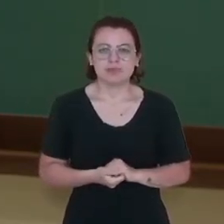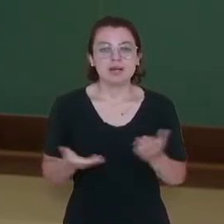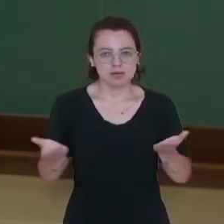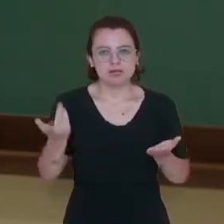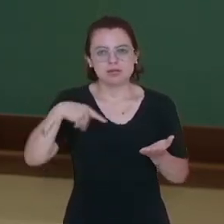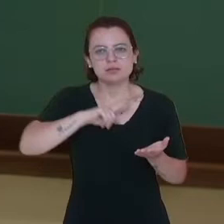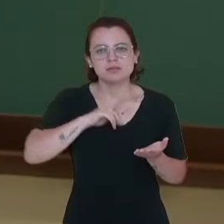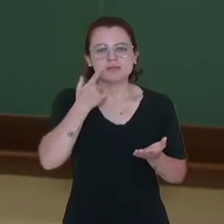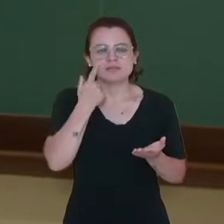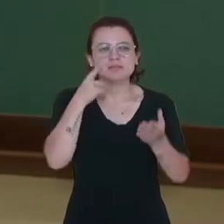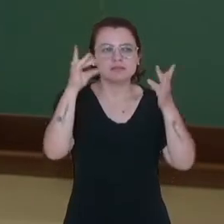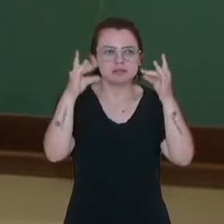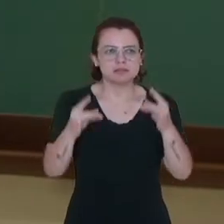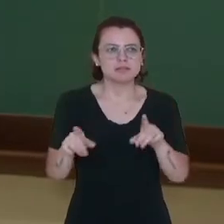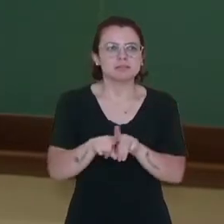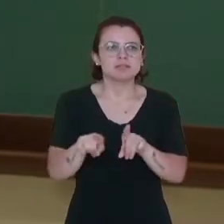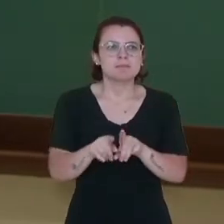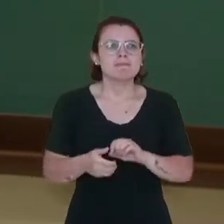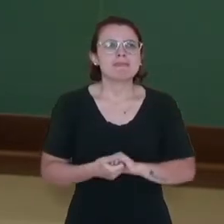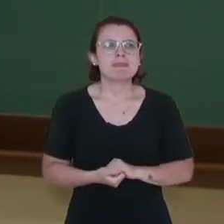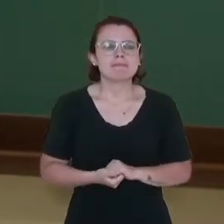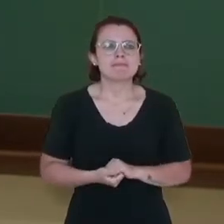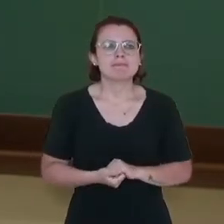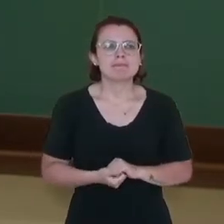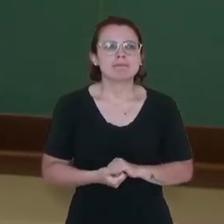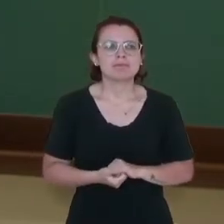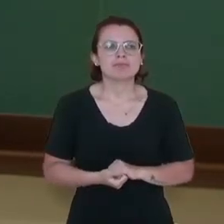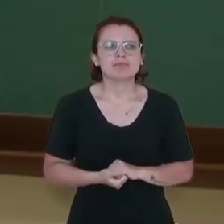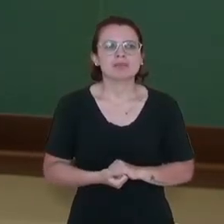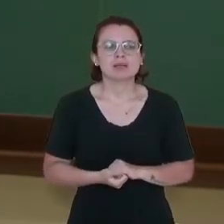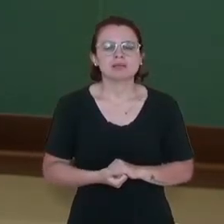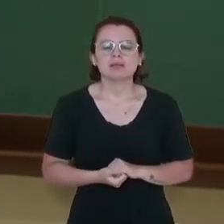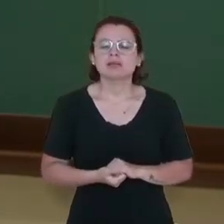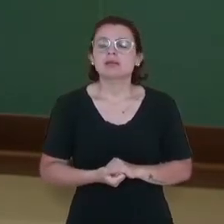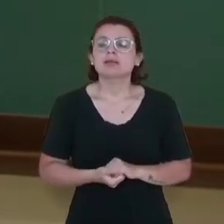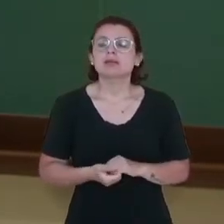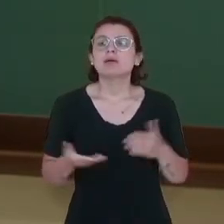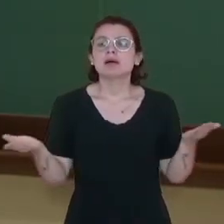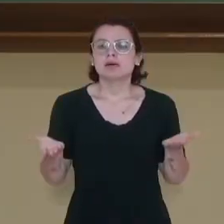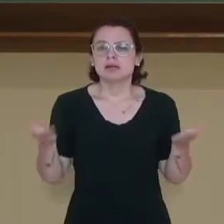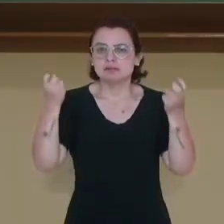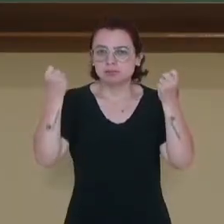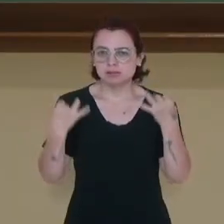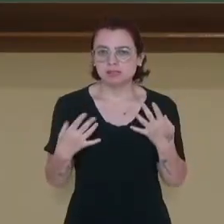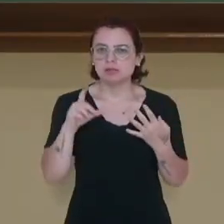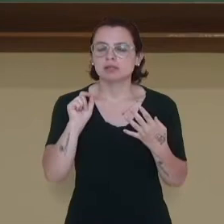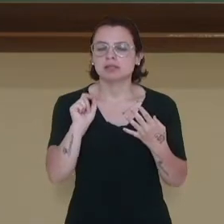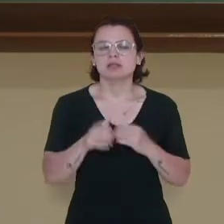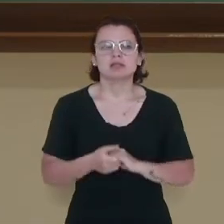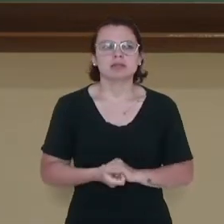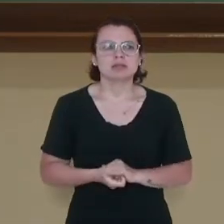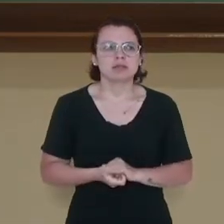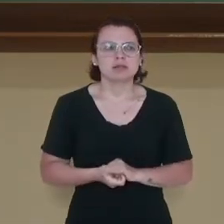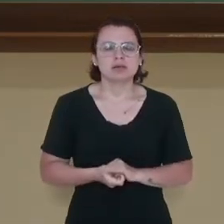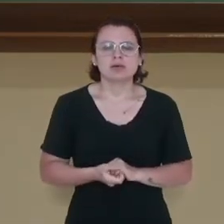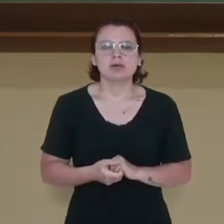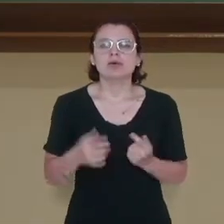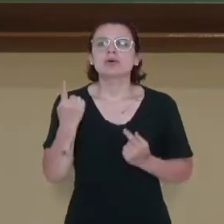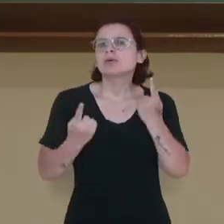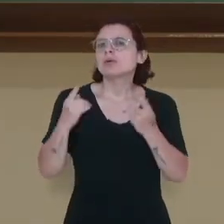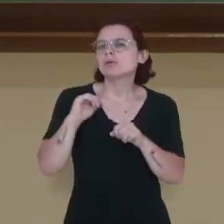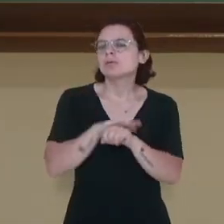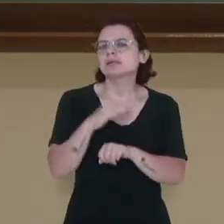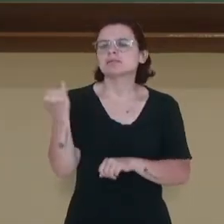também abordar. Muito bem, então olha só, os principais motivos que levam a ter conflitos no mundo são, por